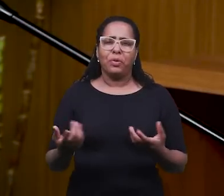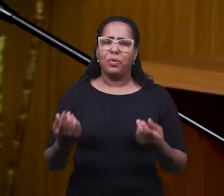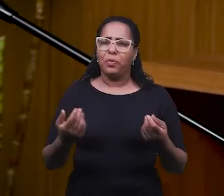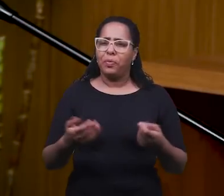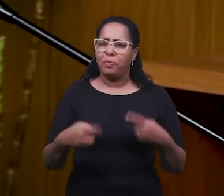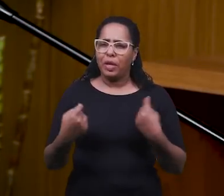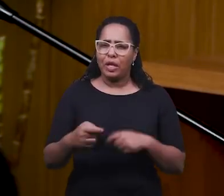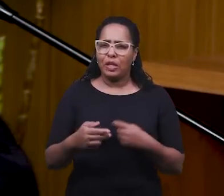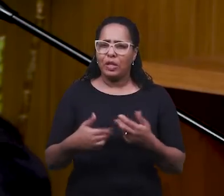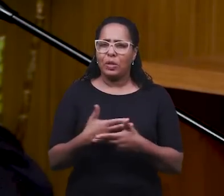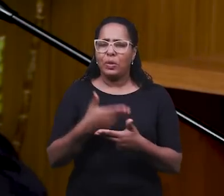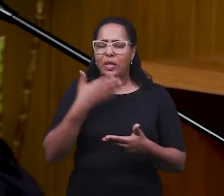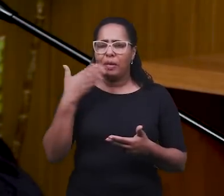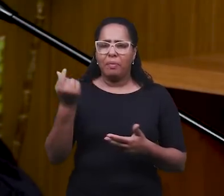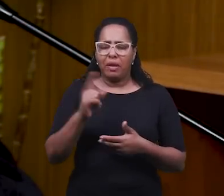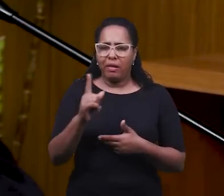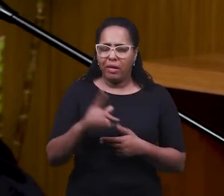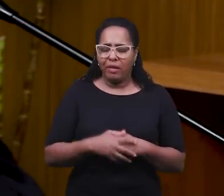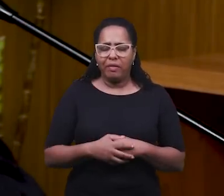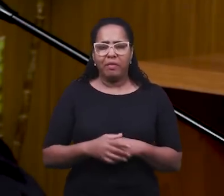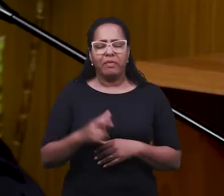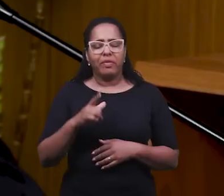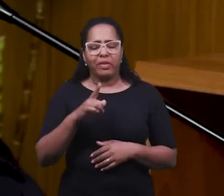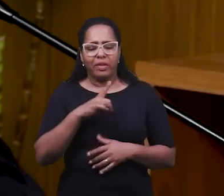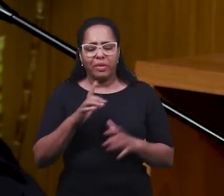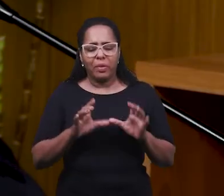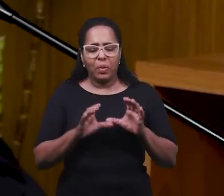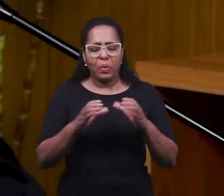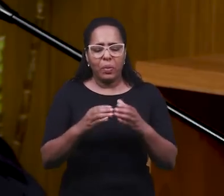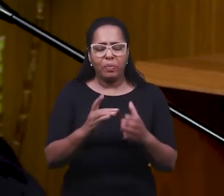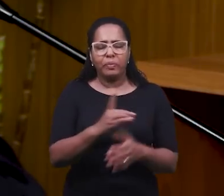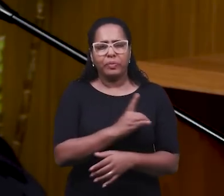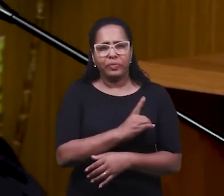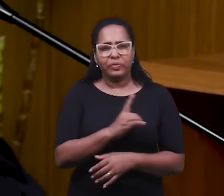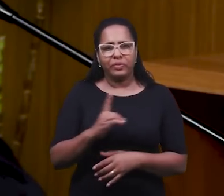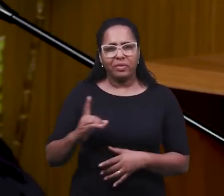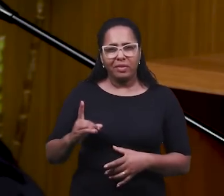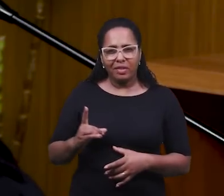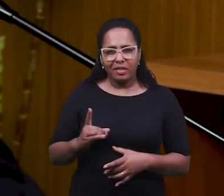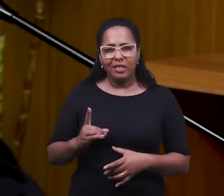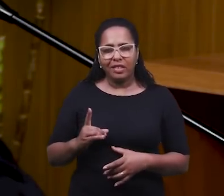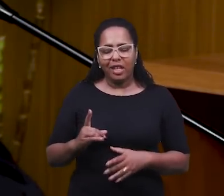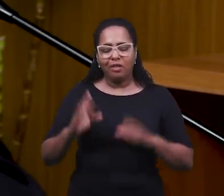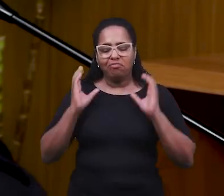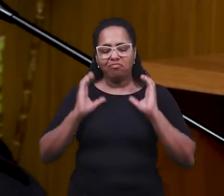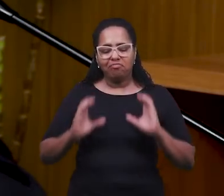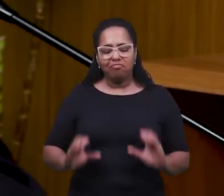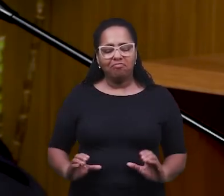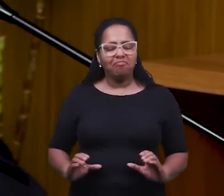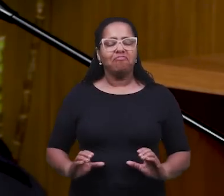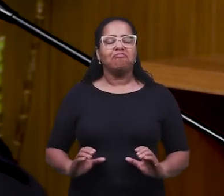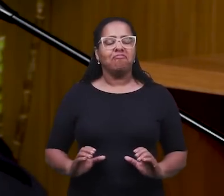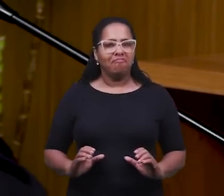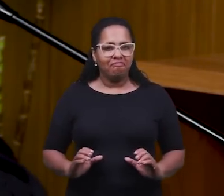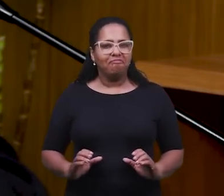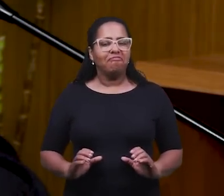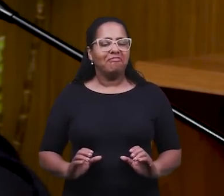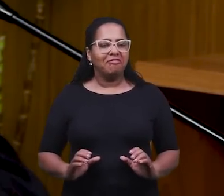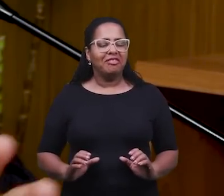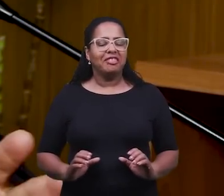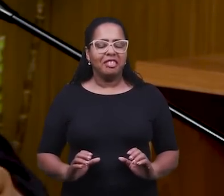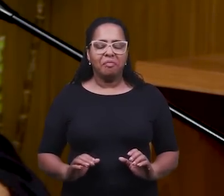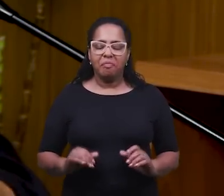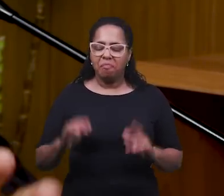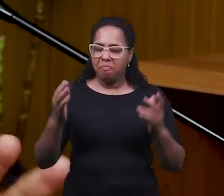grupo desse, não precisa de coisa melhor. Você pega a igreja, você pega um grupo de diáconos com esse porte, pode ser